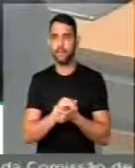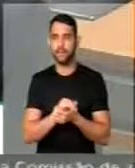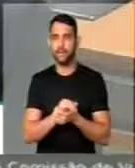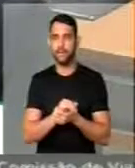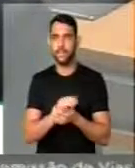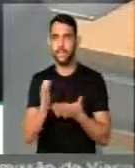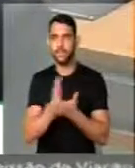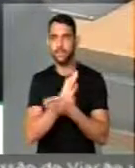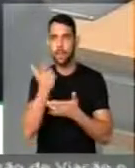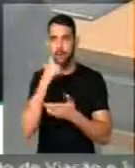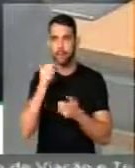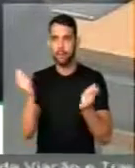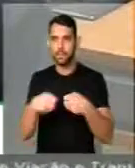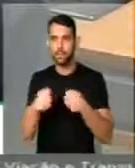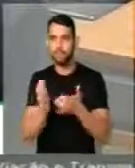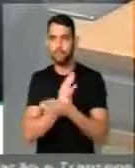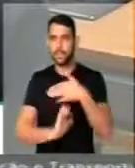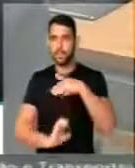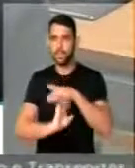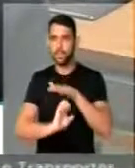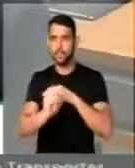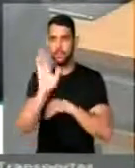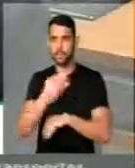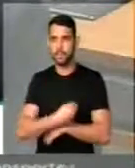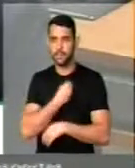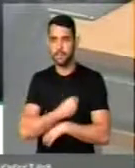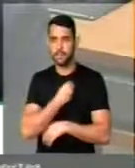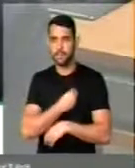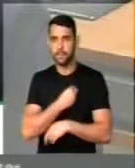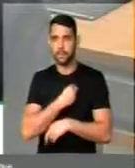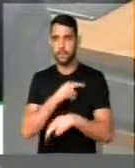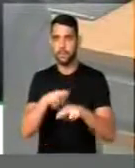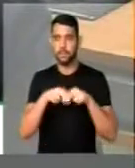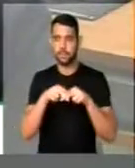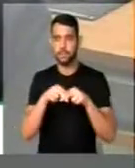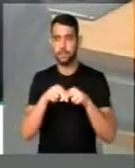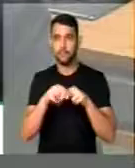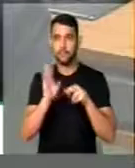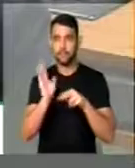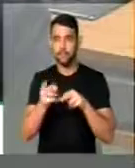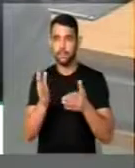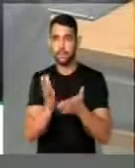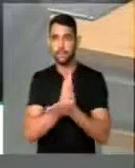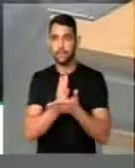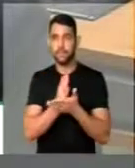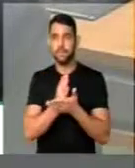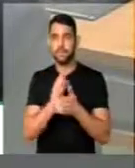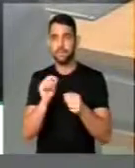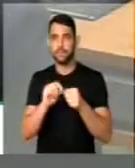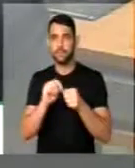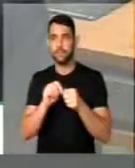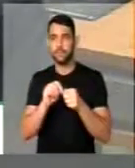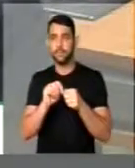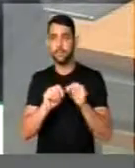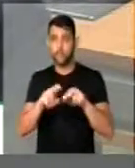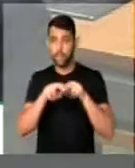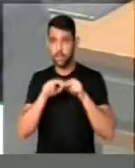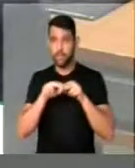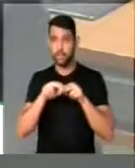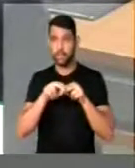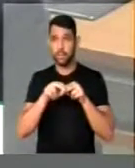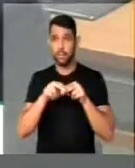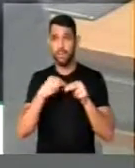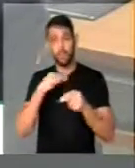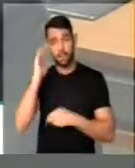dar a condição para as empresas brasileiras voltarem a crescer, não terem a insegurança que tem hoje. Por isso,